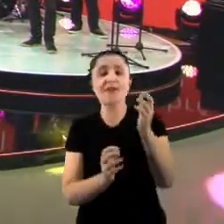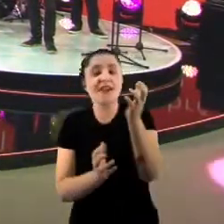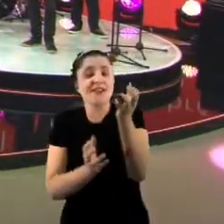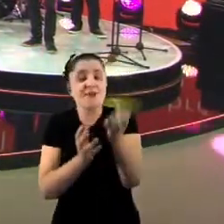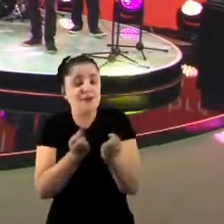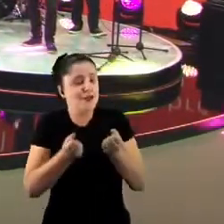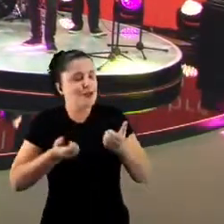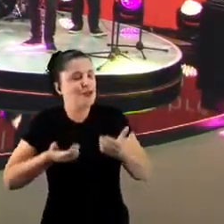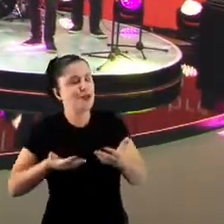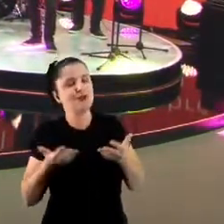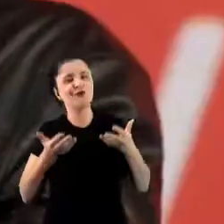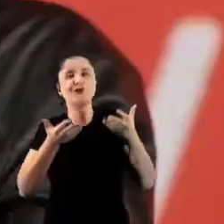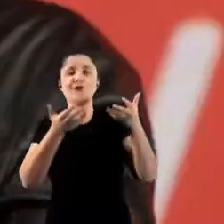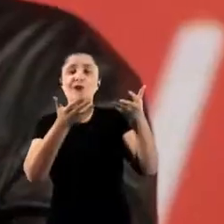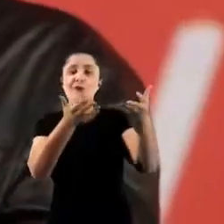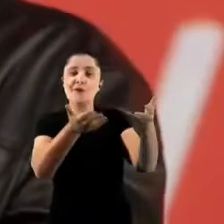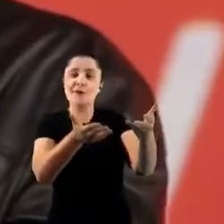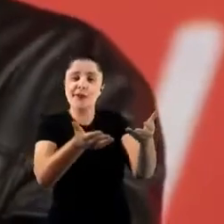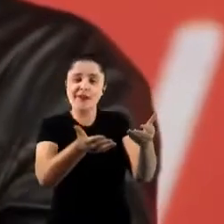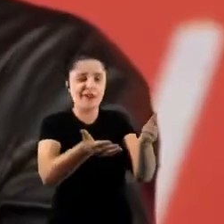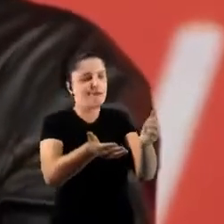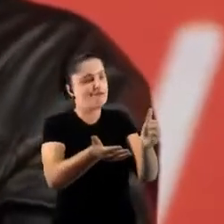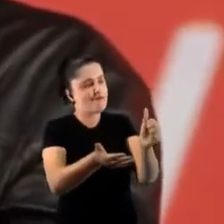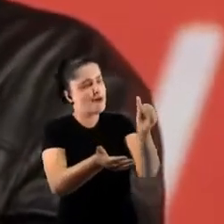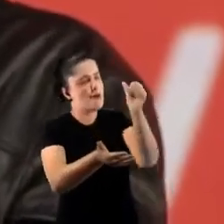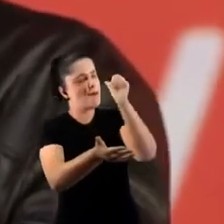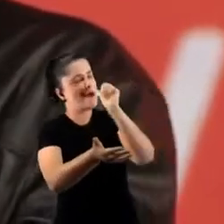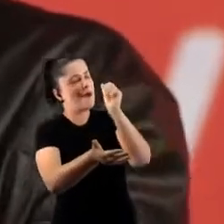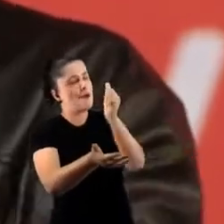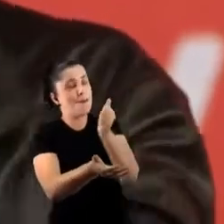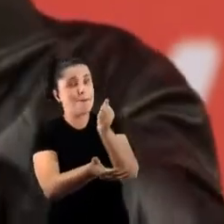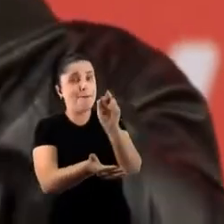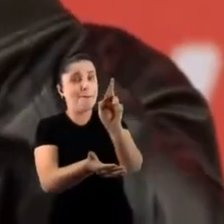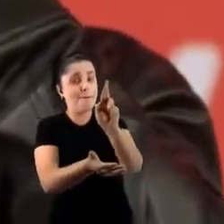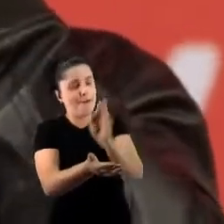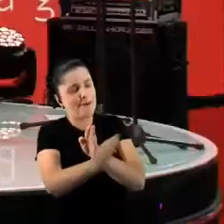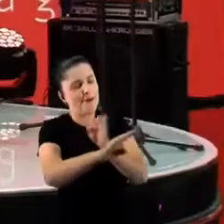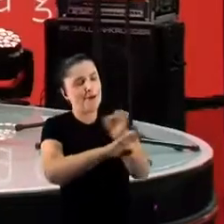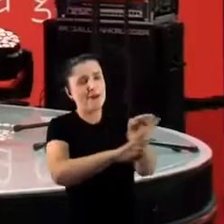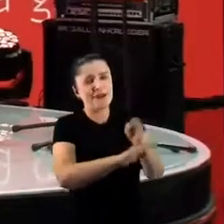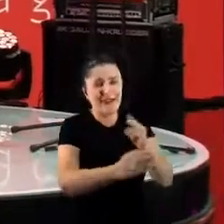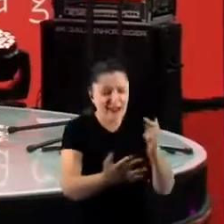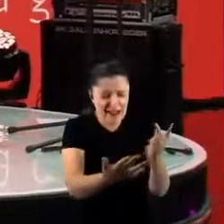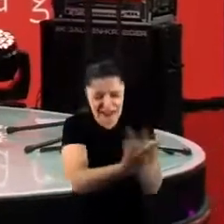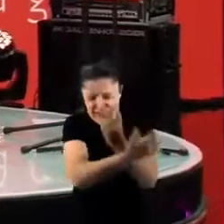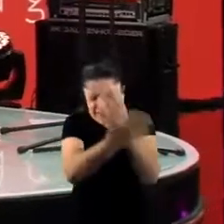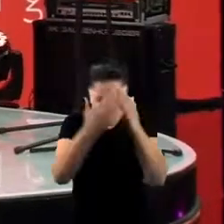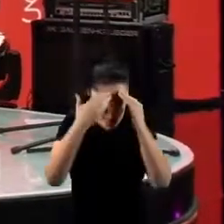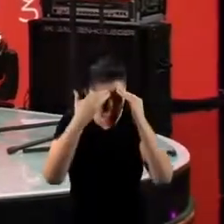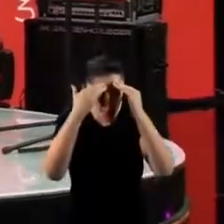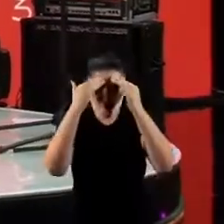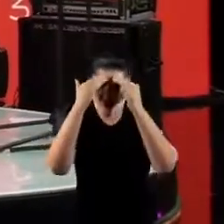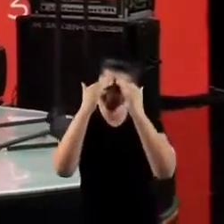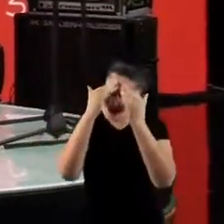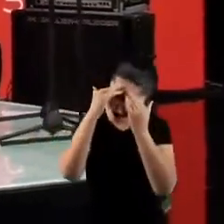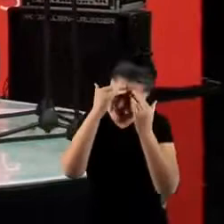Aceitei aquele convite pra beber. Deu tudo errado,